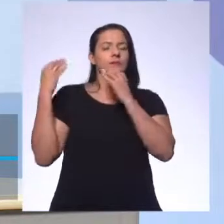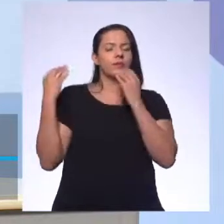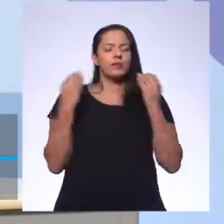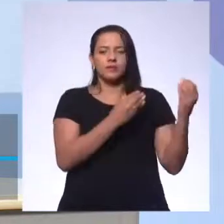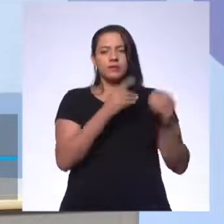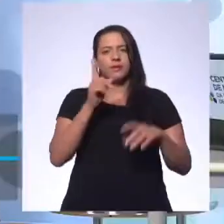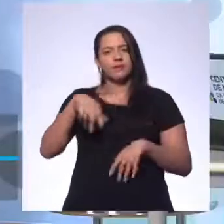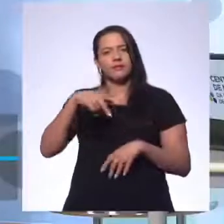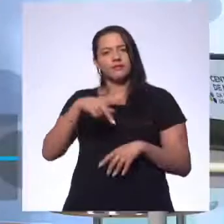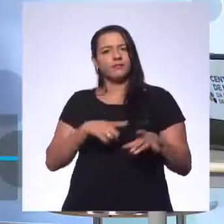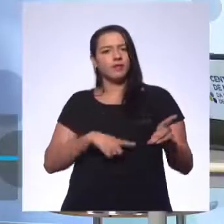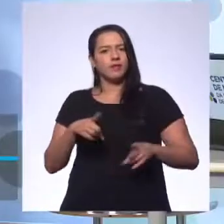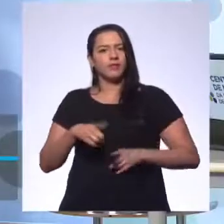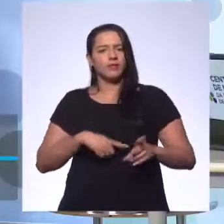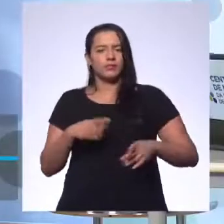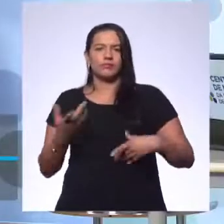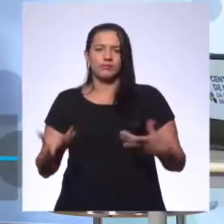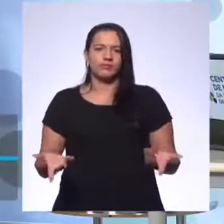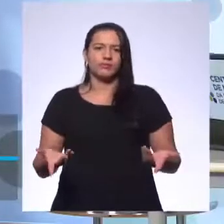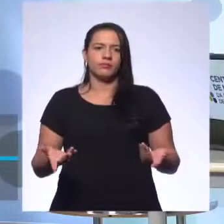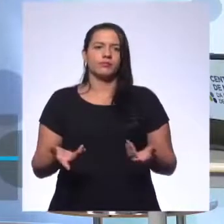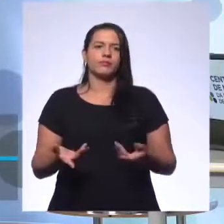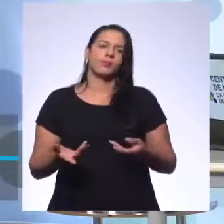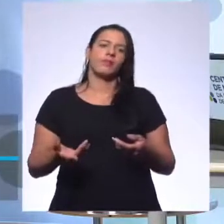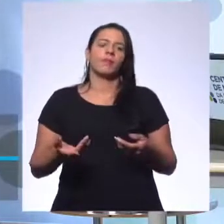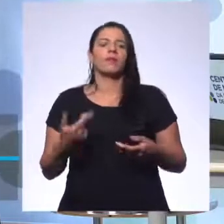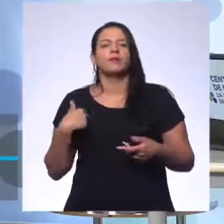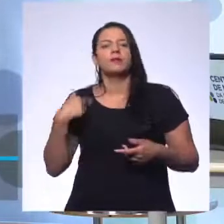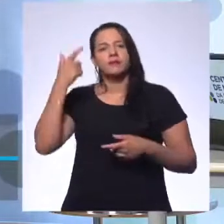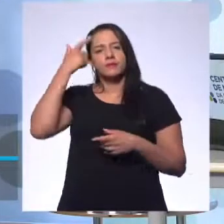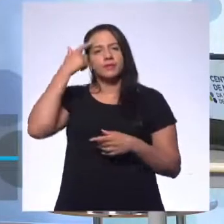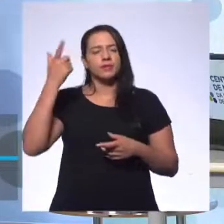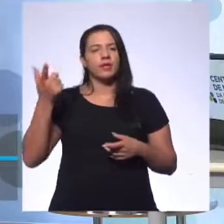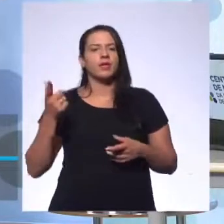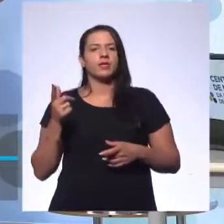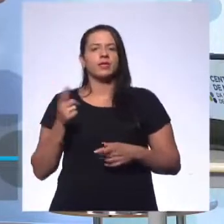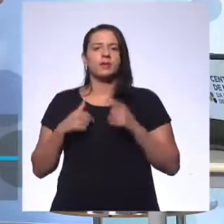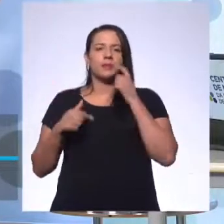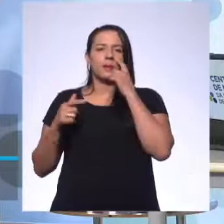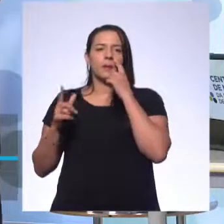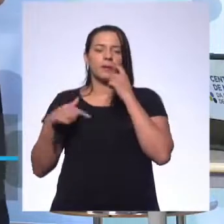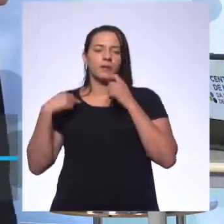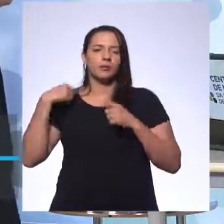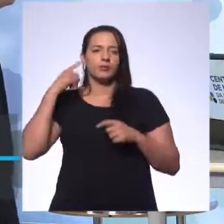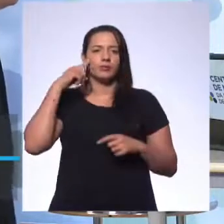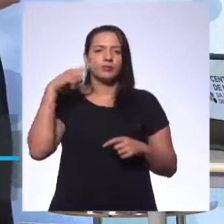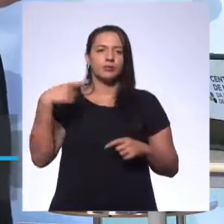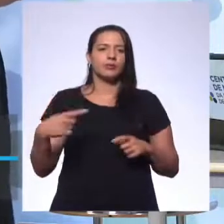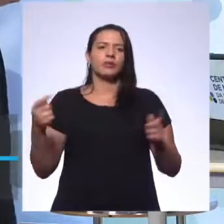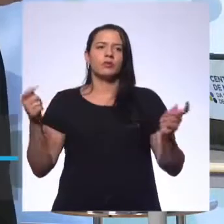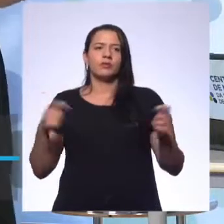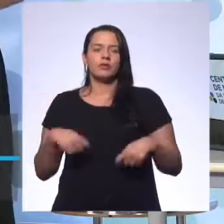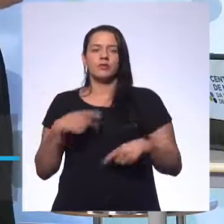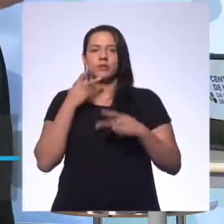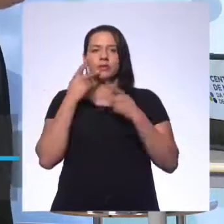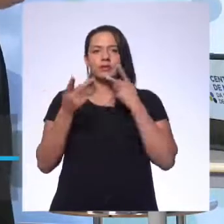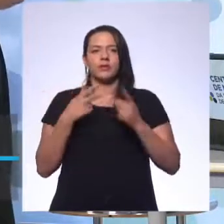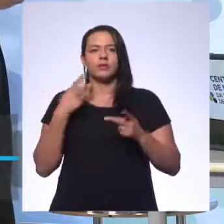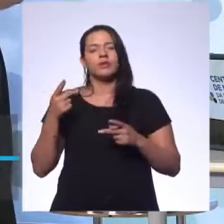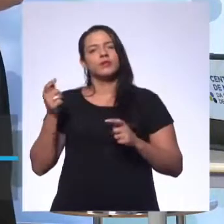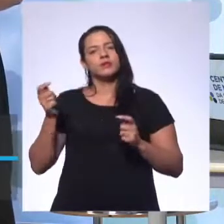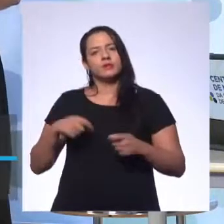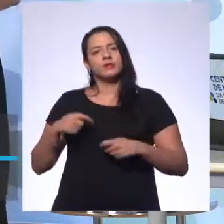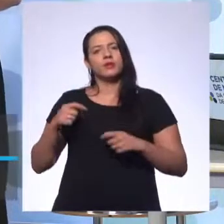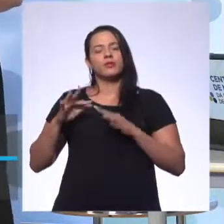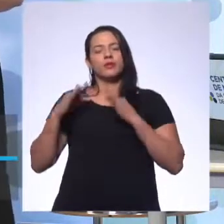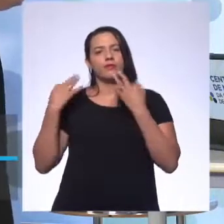Exatamente. Se a gente for pensar nesse sentido, sim. Né? Se a gente for transpor isso para o nosso dia a dia, a gente pode dizer que eles são aparentados,